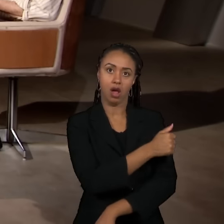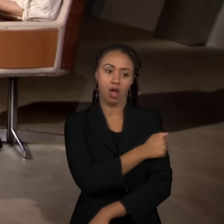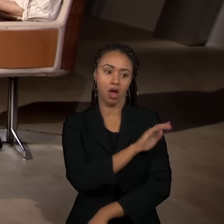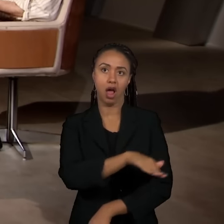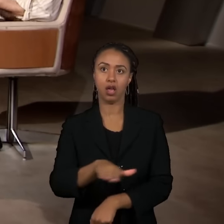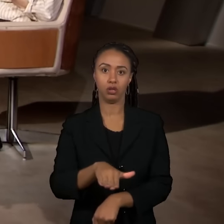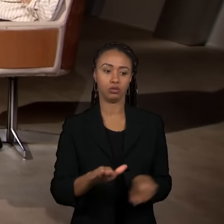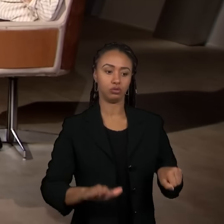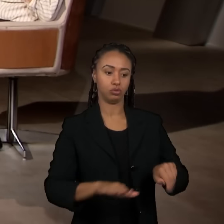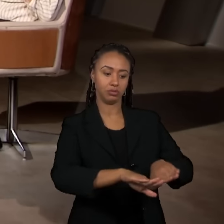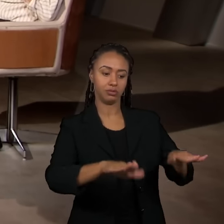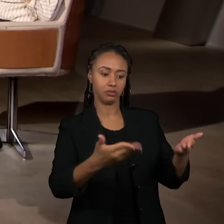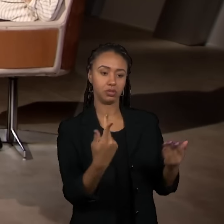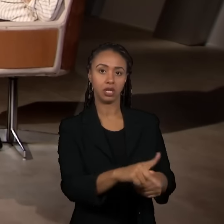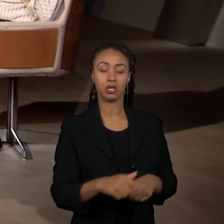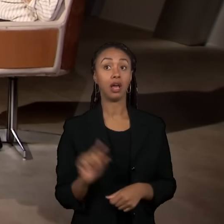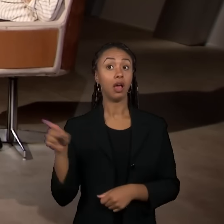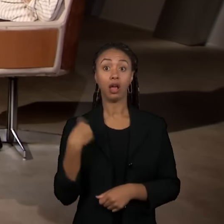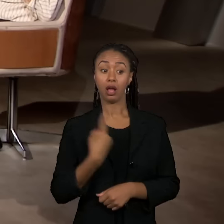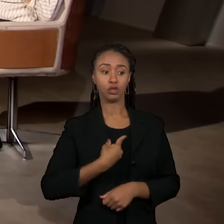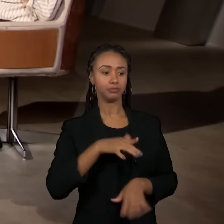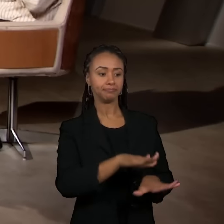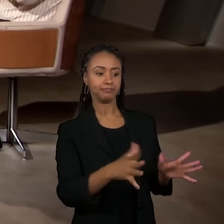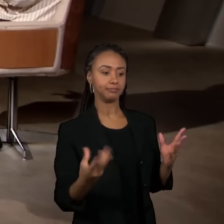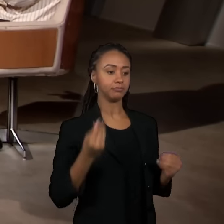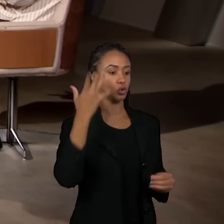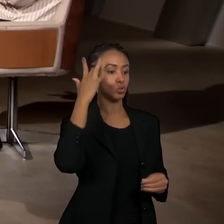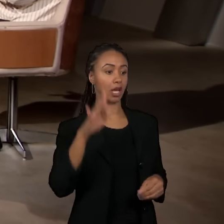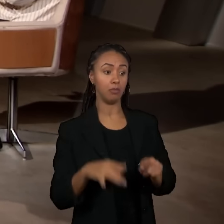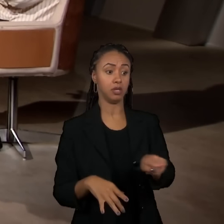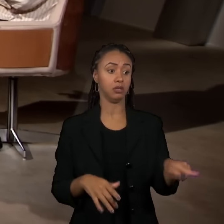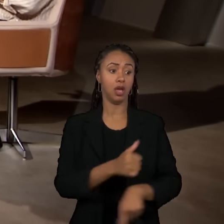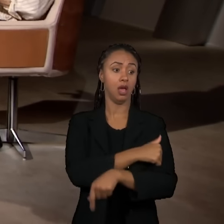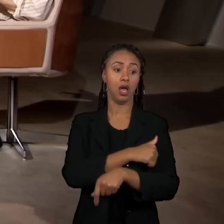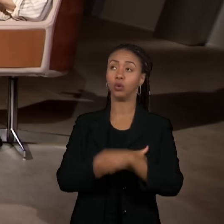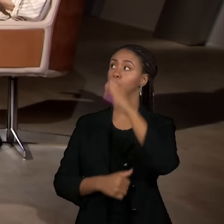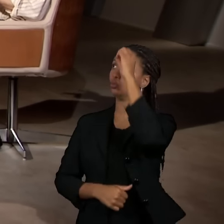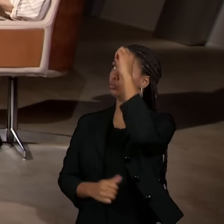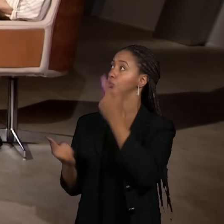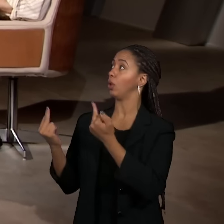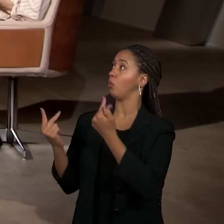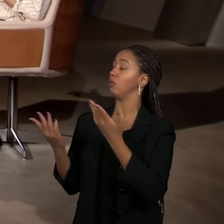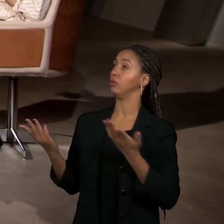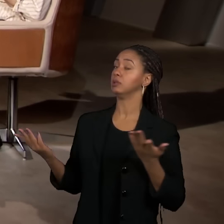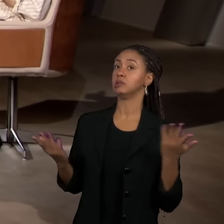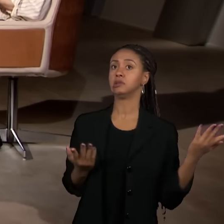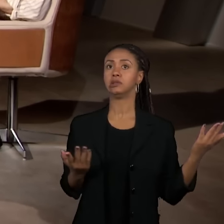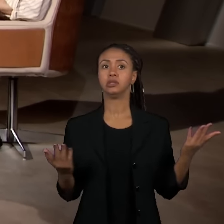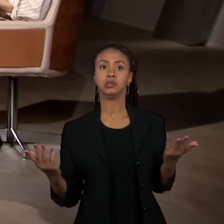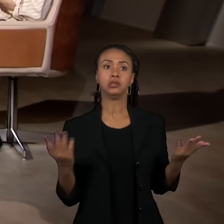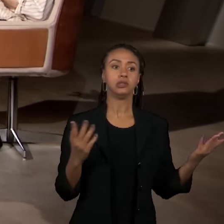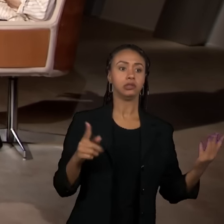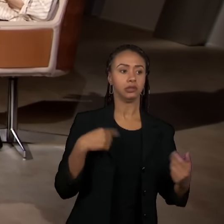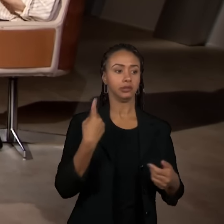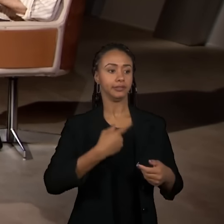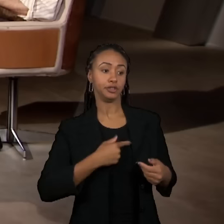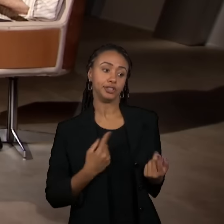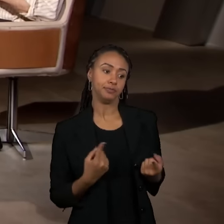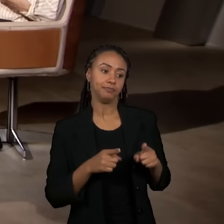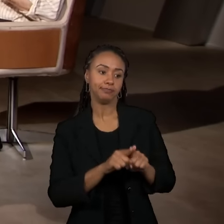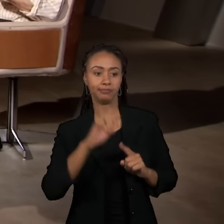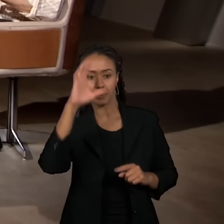Eh a gente não sabia eles também não sabia nós estamos trabalhando junto aprendendo testando etc